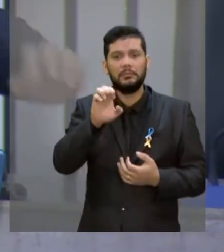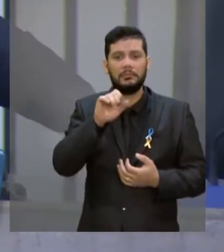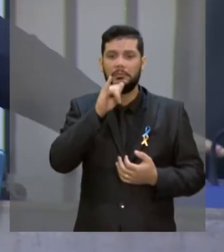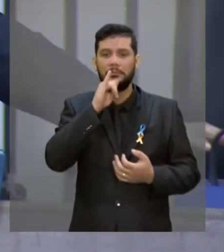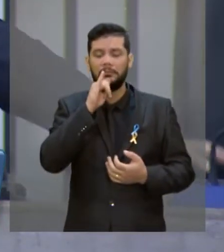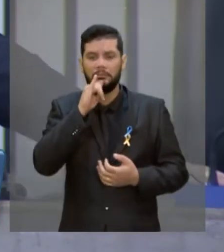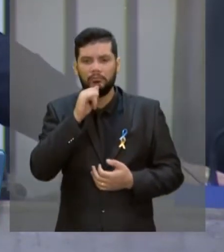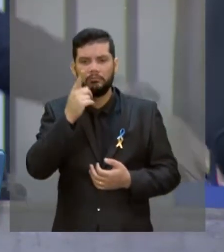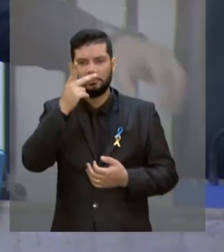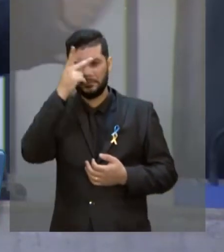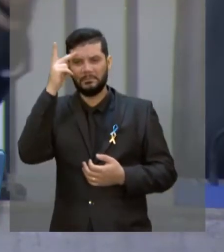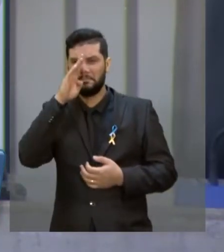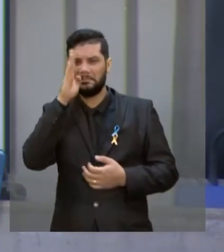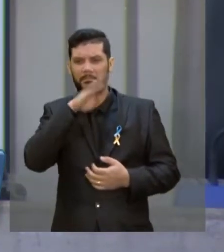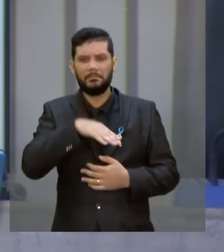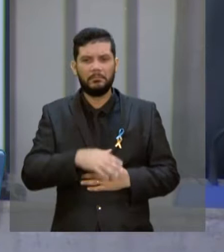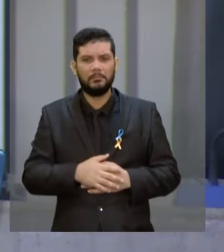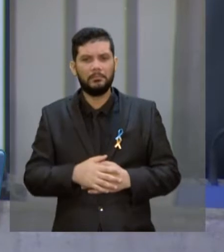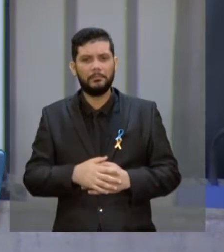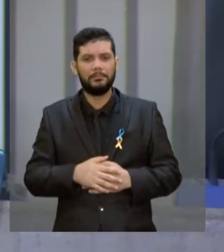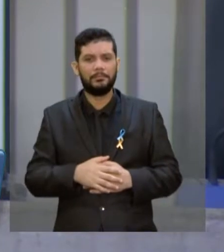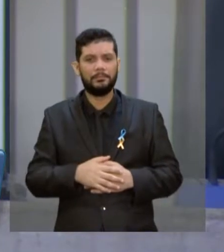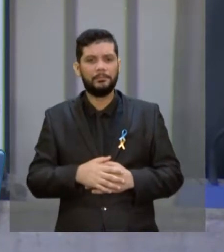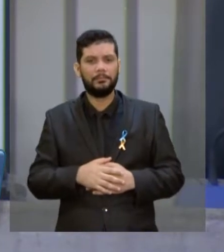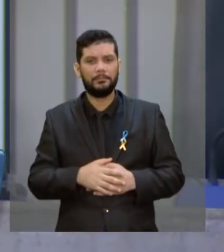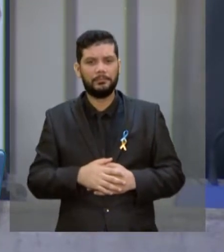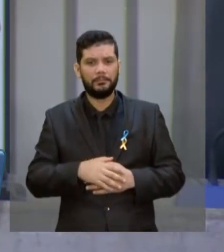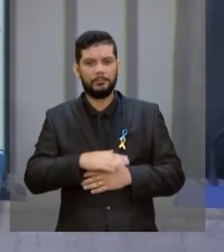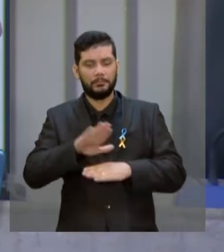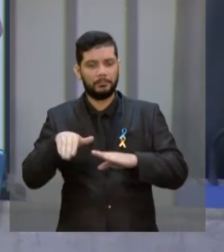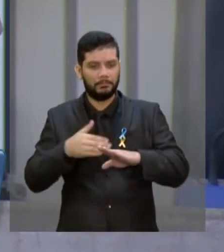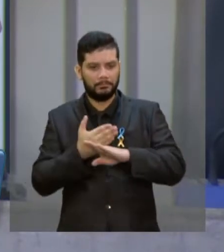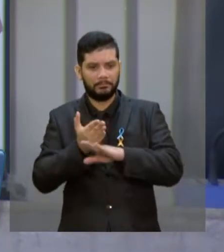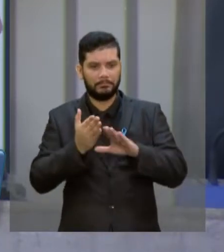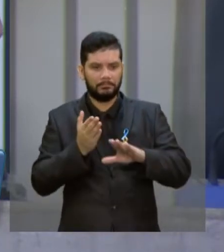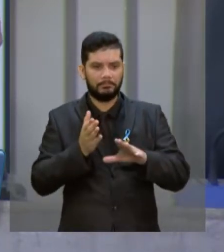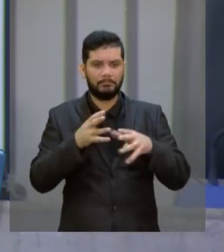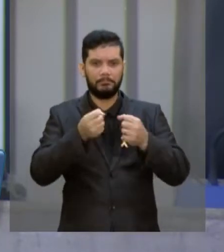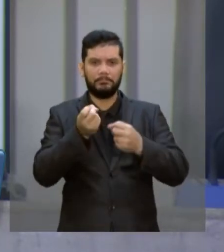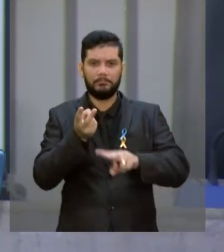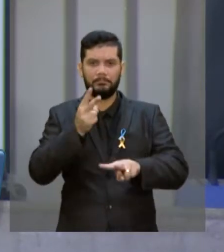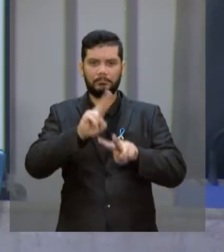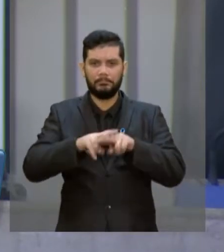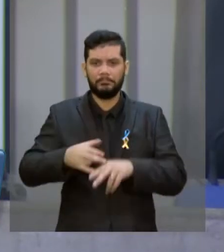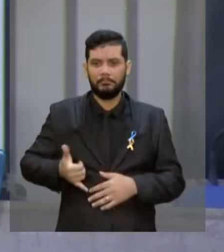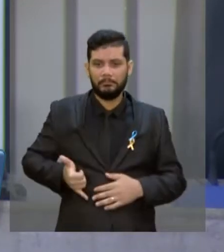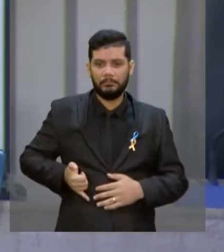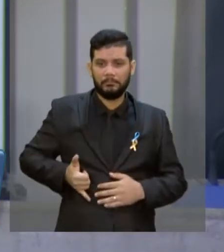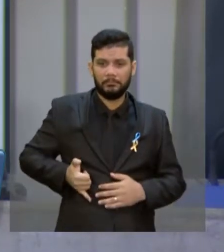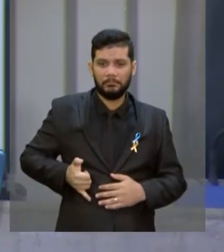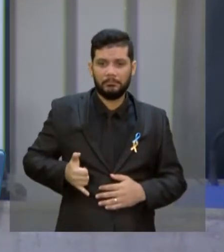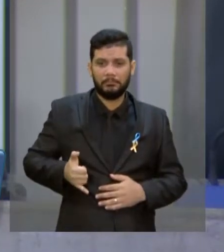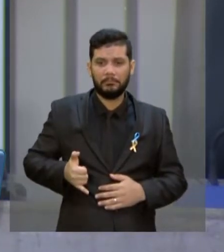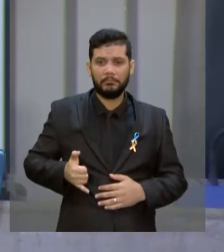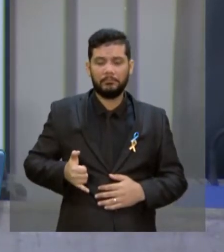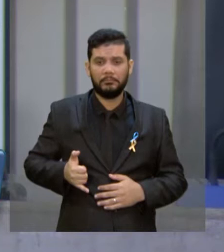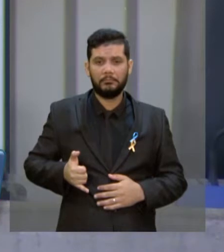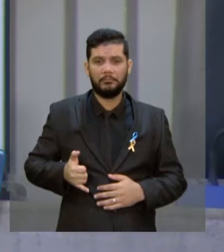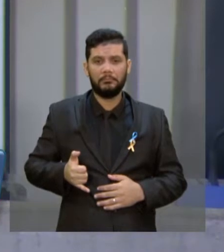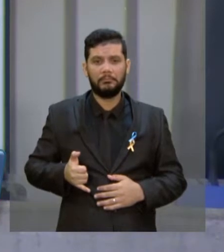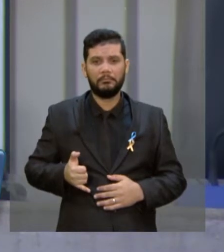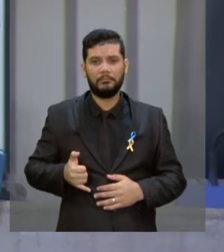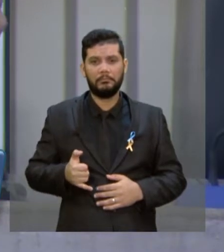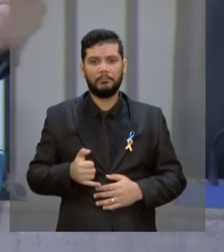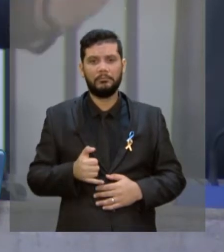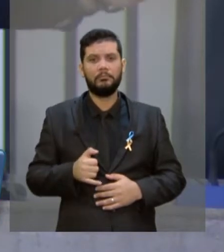bandido, deputado Sérgio Aguiar, se um bandido ele é preso por um porte ilegal de arma, ele